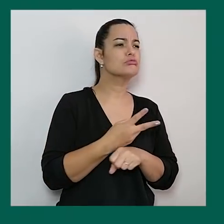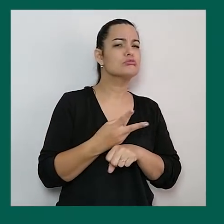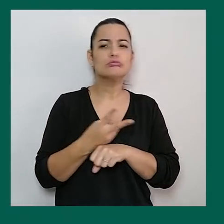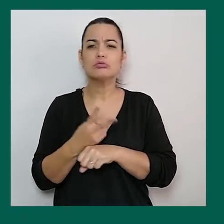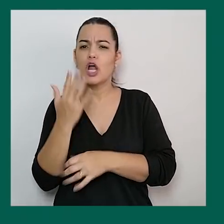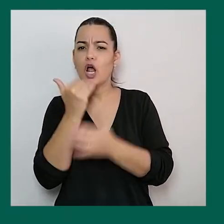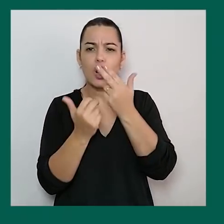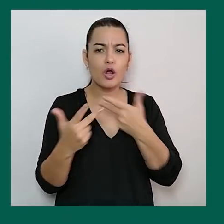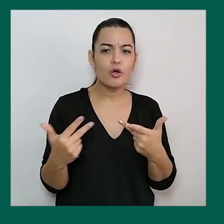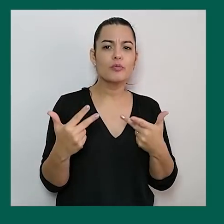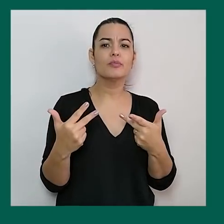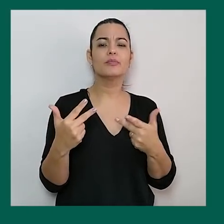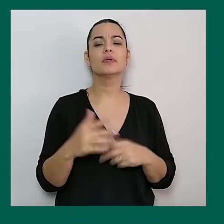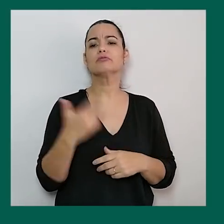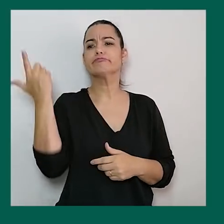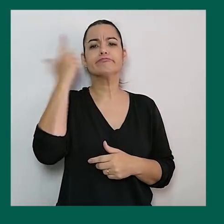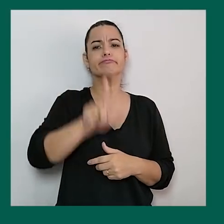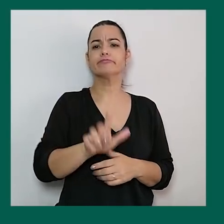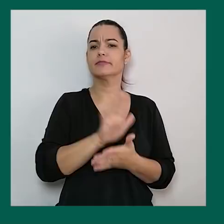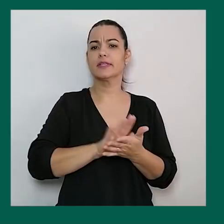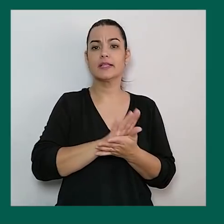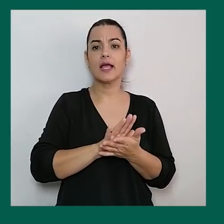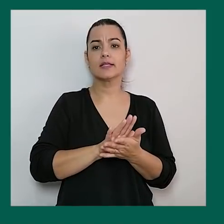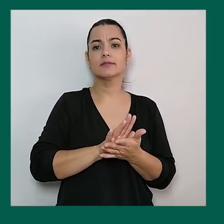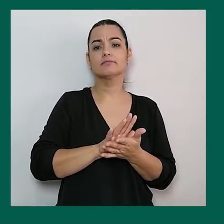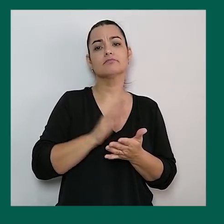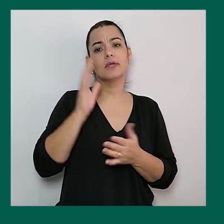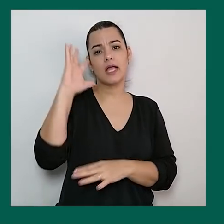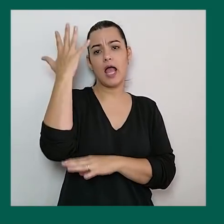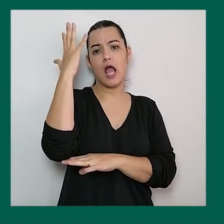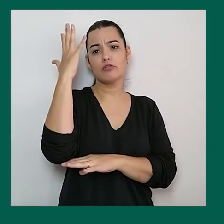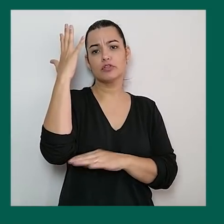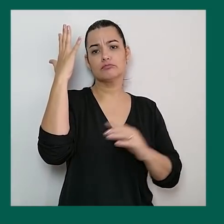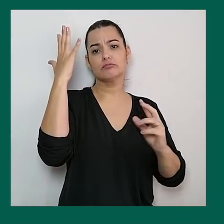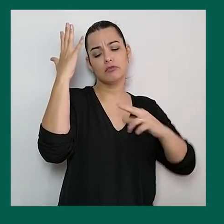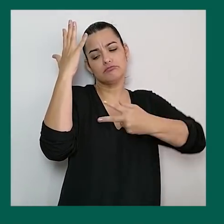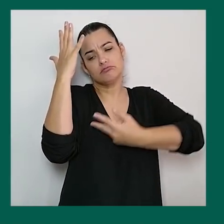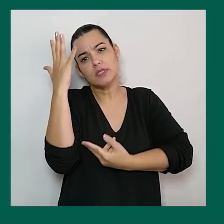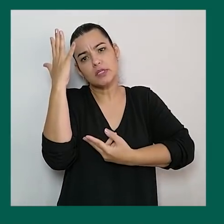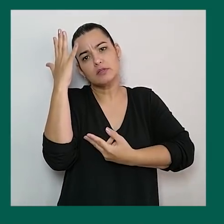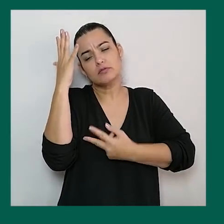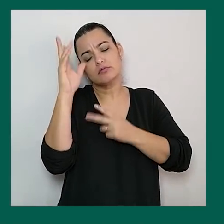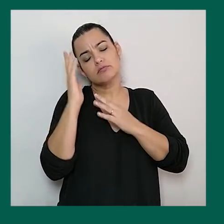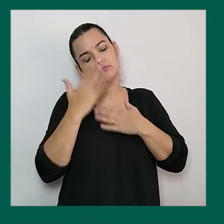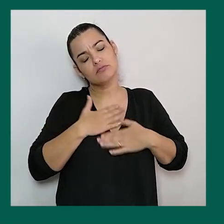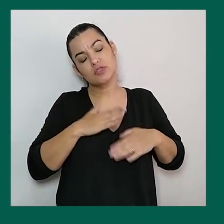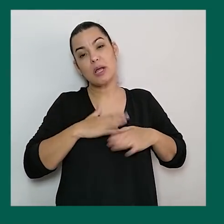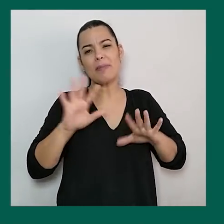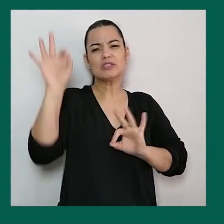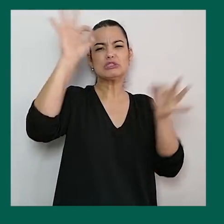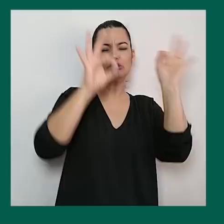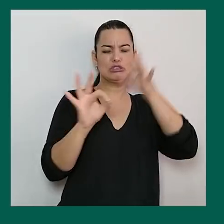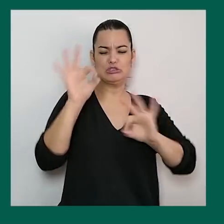para descansar embaixo de uma árvore gigantesca. Mas os mosquitos não o deixavam